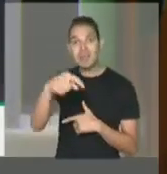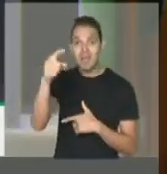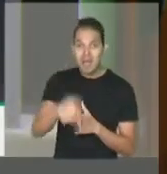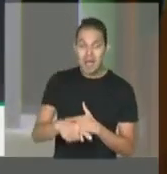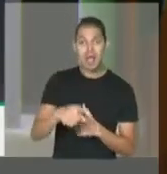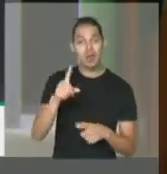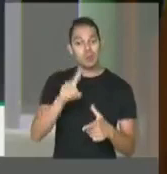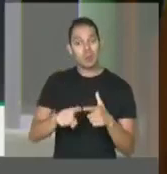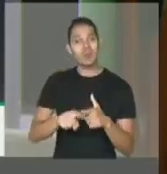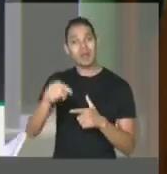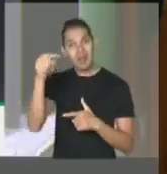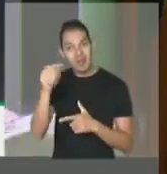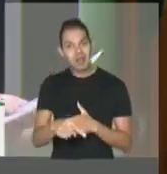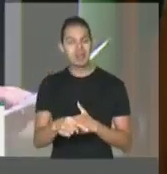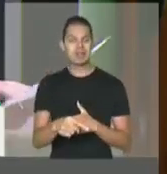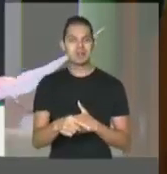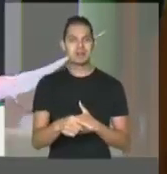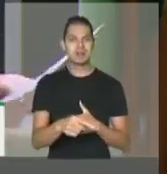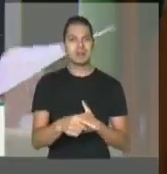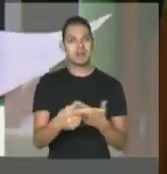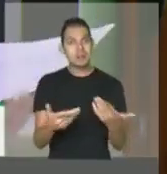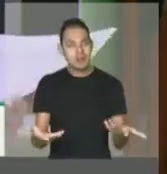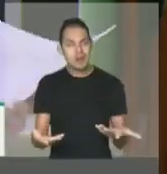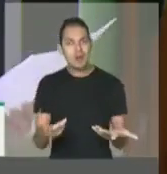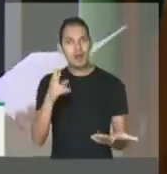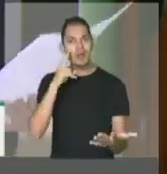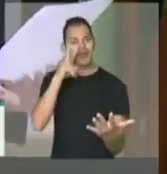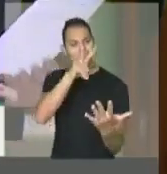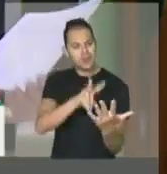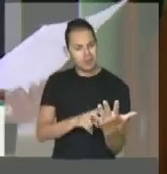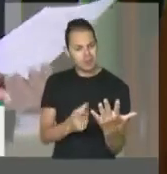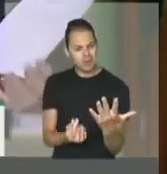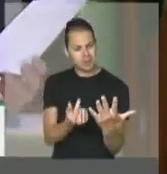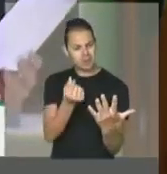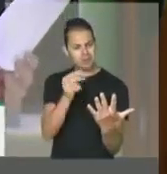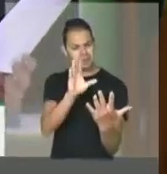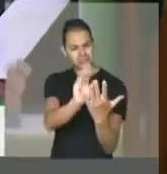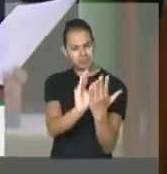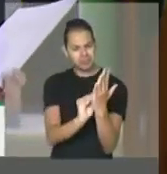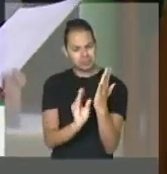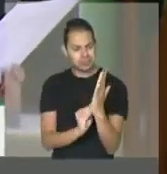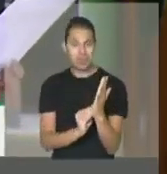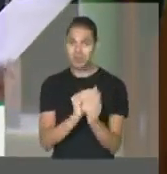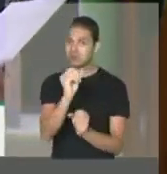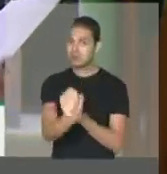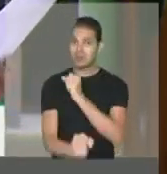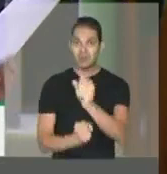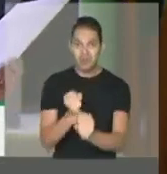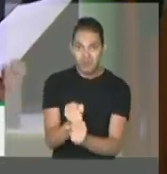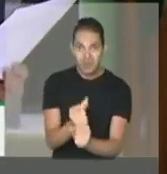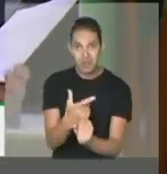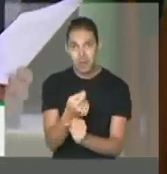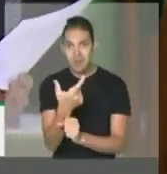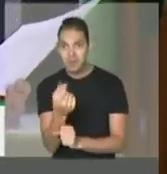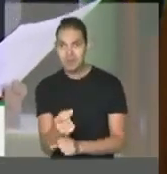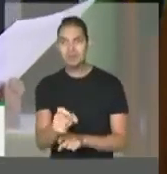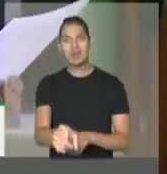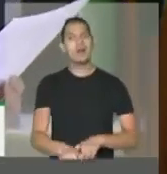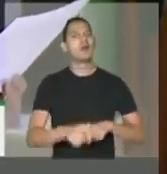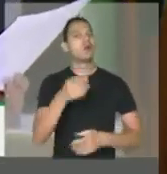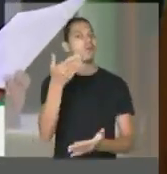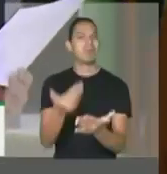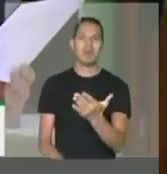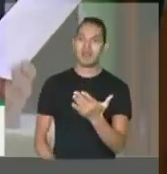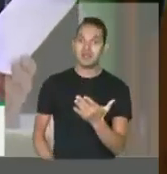nosso câncer, esse é o nosso problema. E quando olho para o orçamento e finalizo, presidente, do ano que vem, a